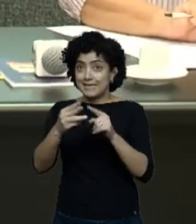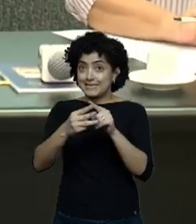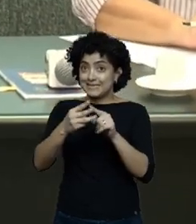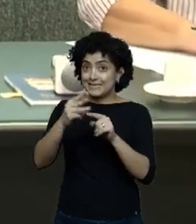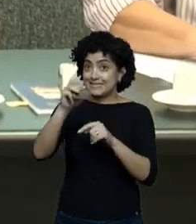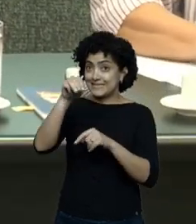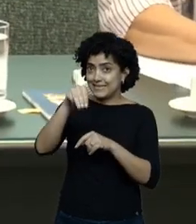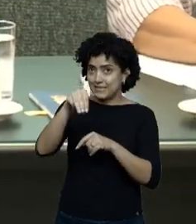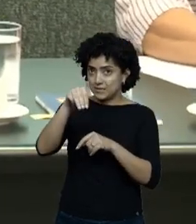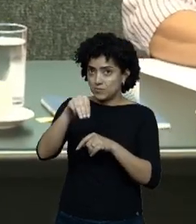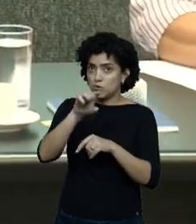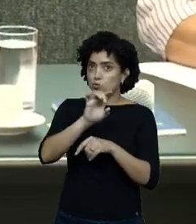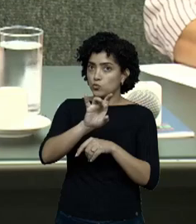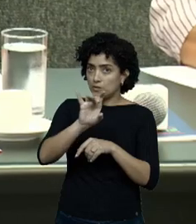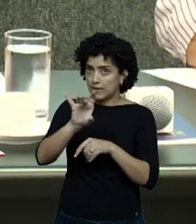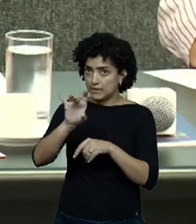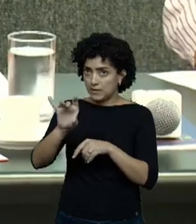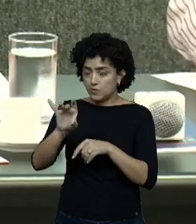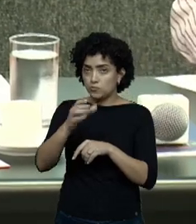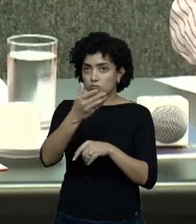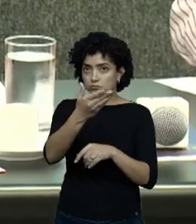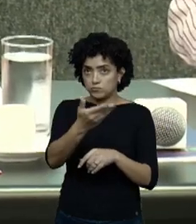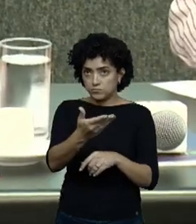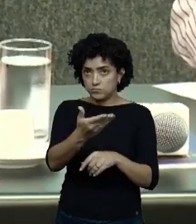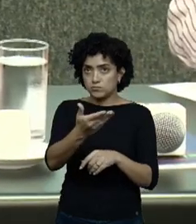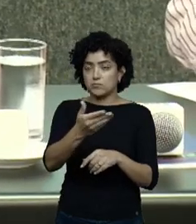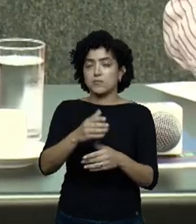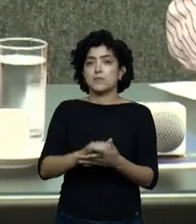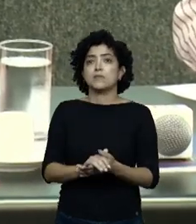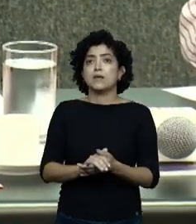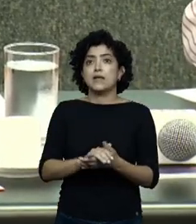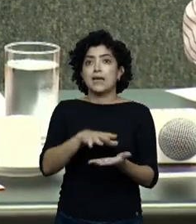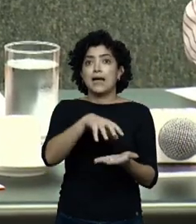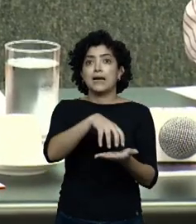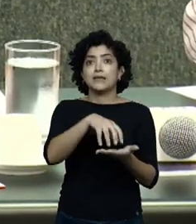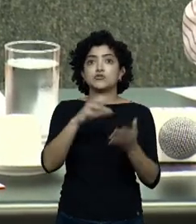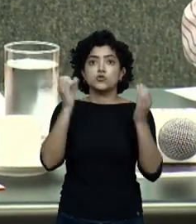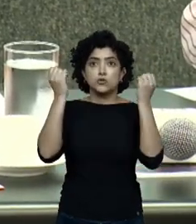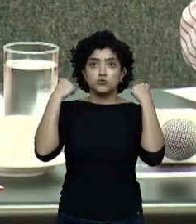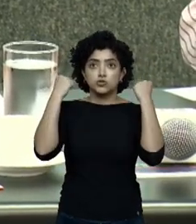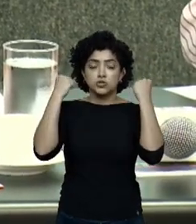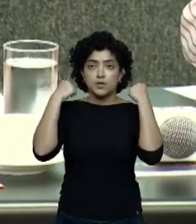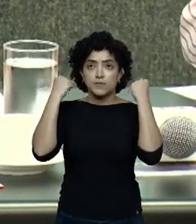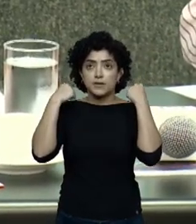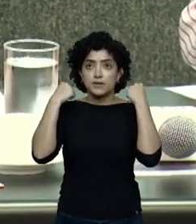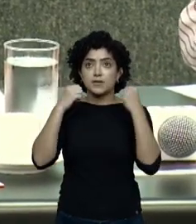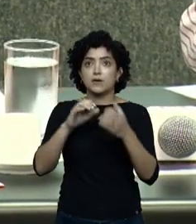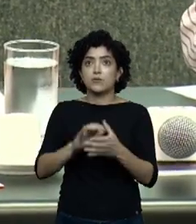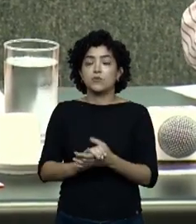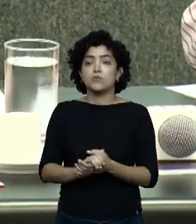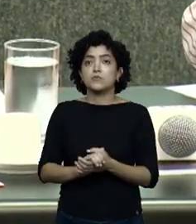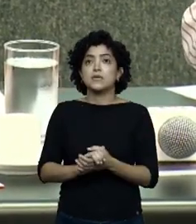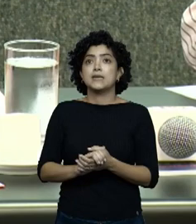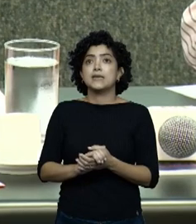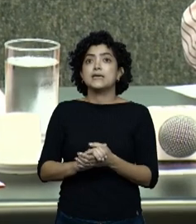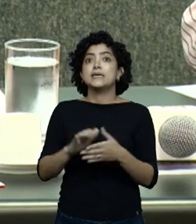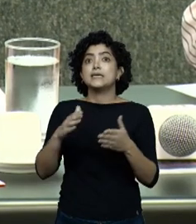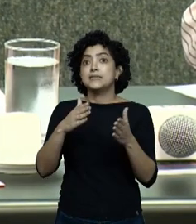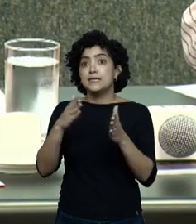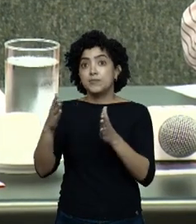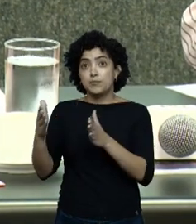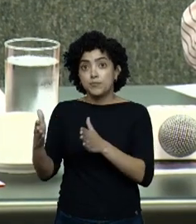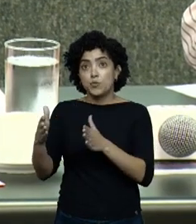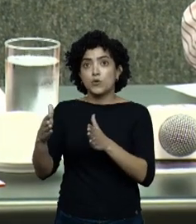de cada um começando com a Regional de Chapecó o Jacques de Toledo e depois já a